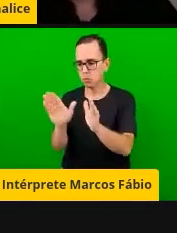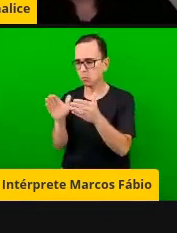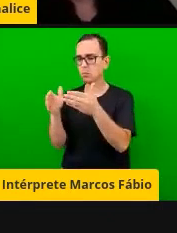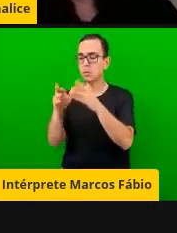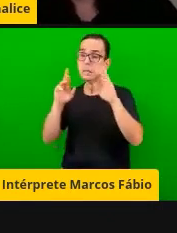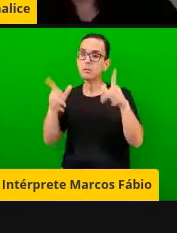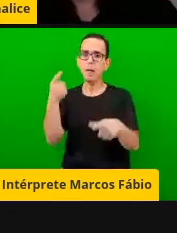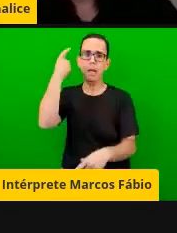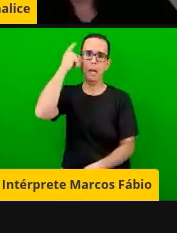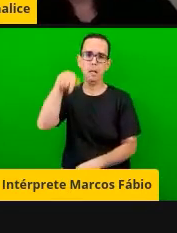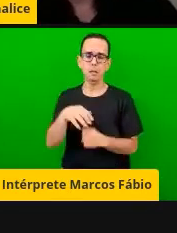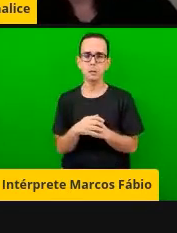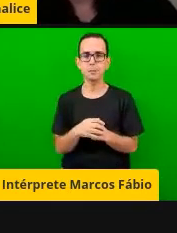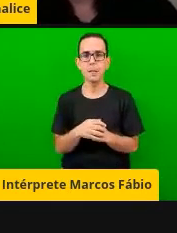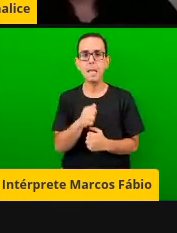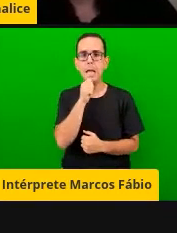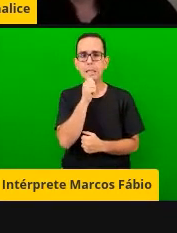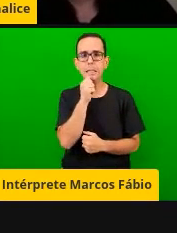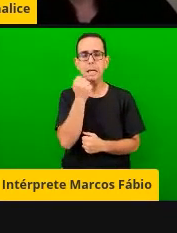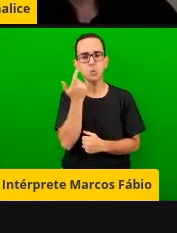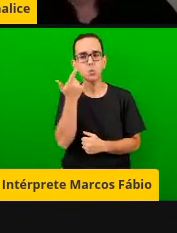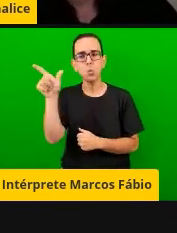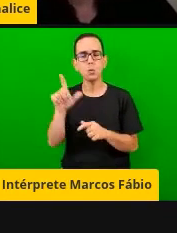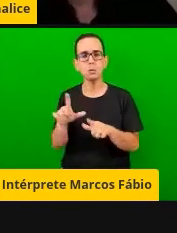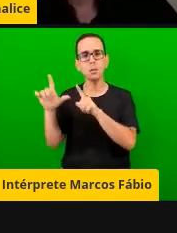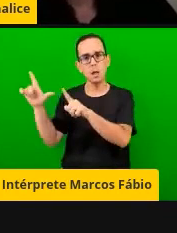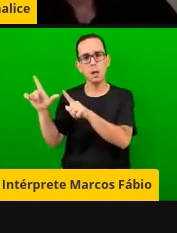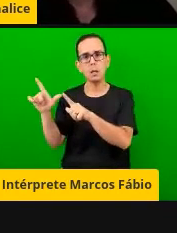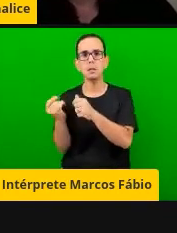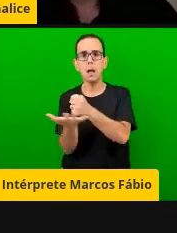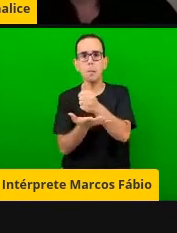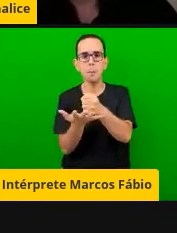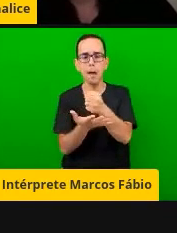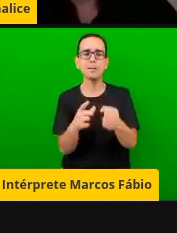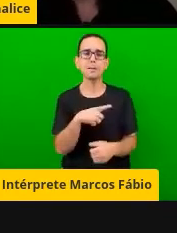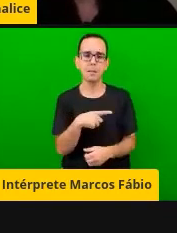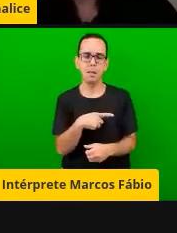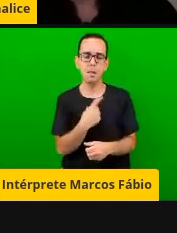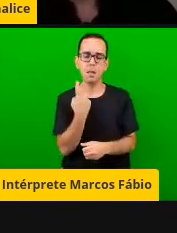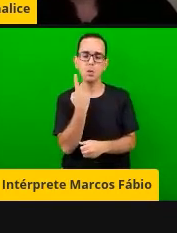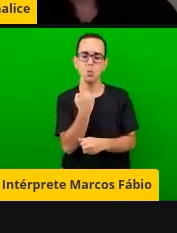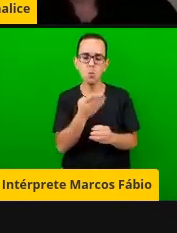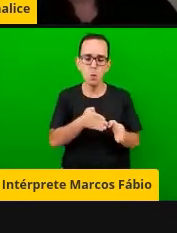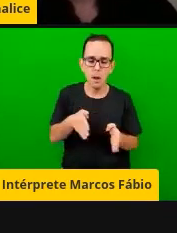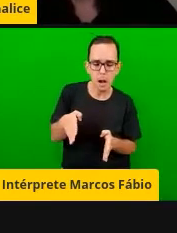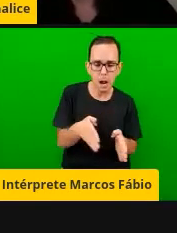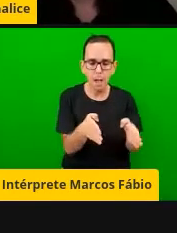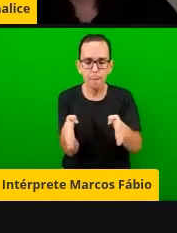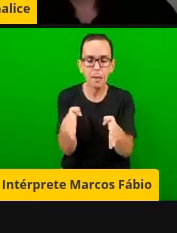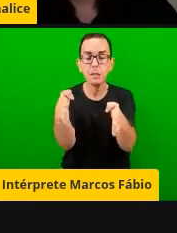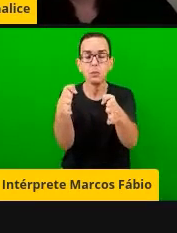E ainda, no próximo slide, a gente vai observar que a base traz um caminho, né? Para desenvolver, né,